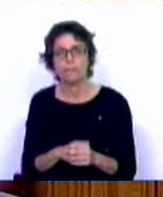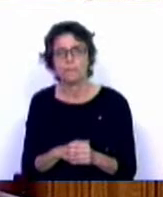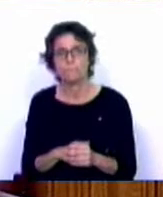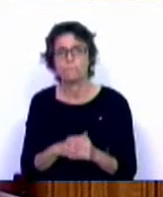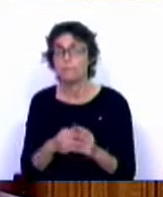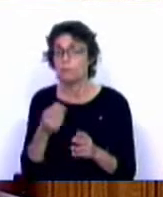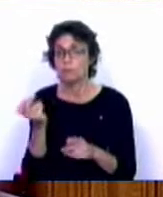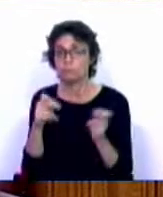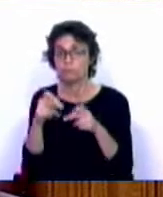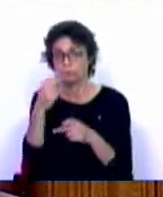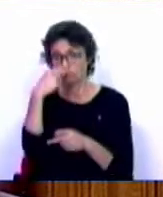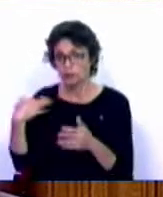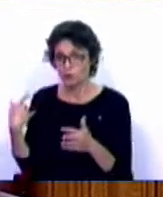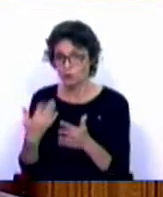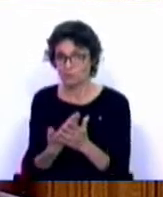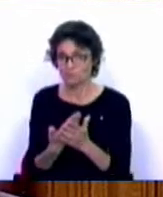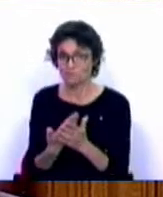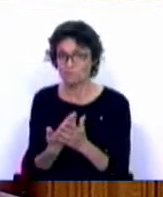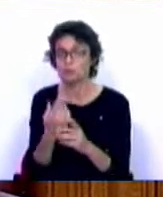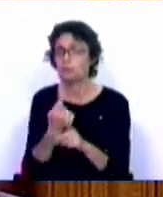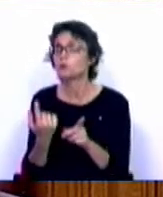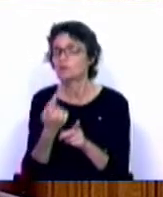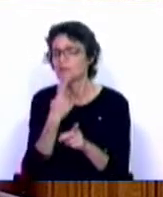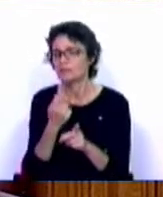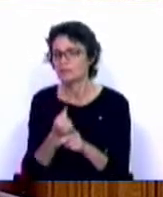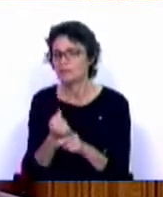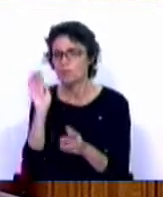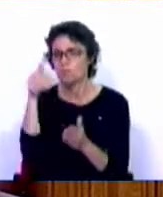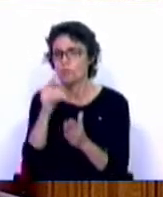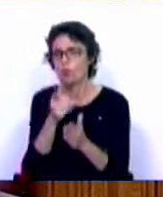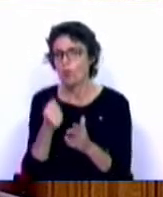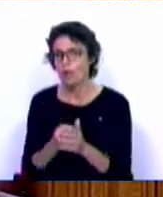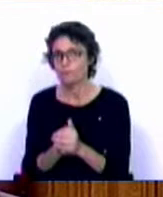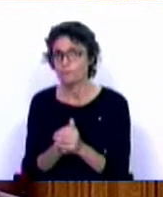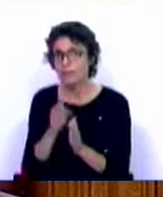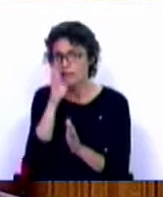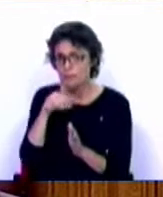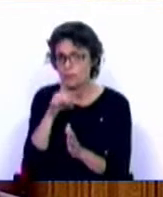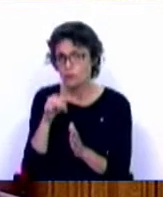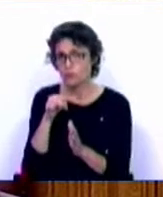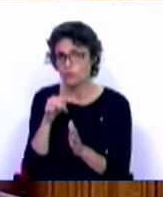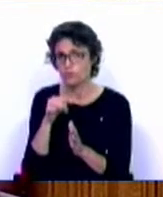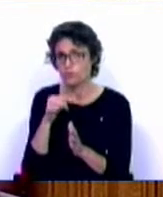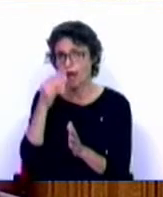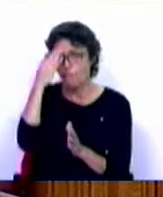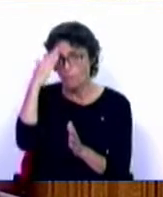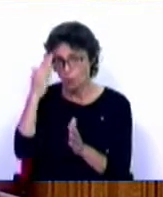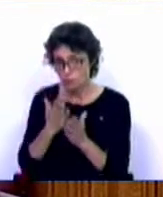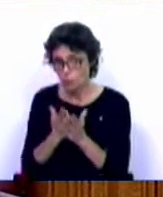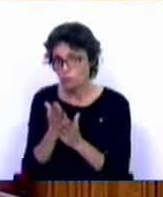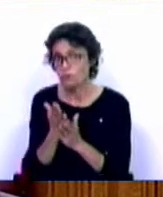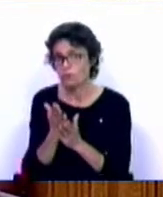Evoquei estes factos históricos para tirar uma conclusão. É que se não deixarmos apagar a memória, os